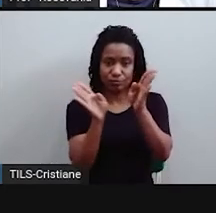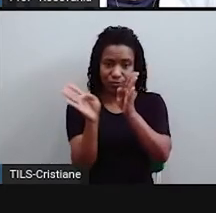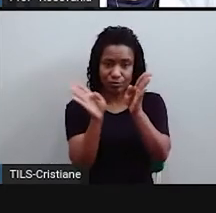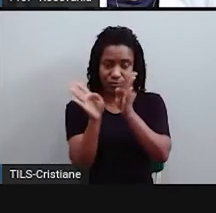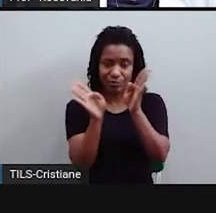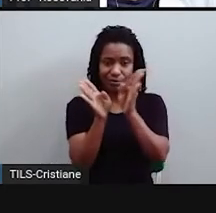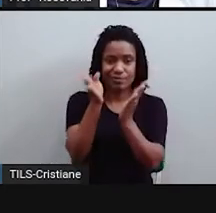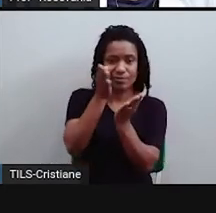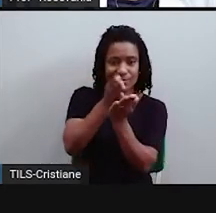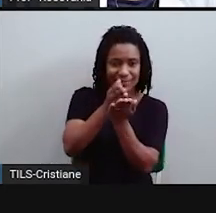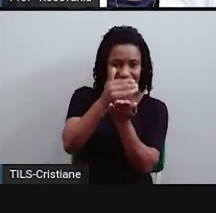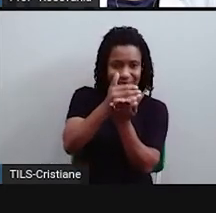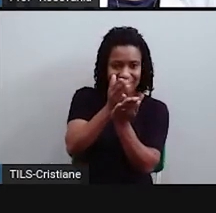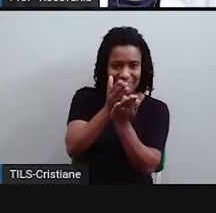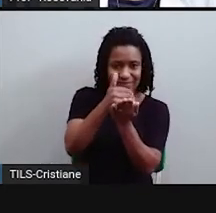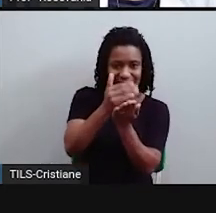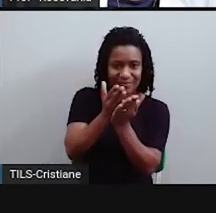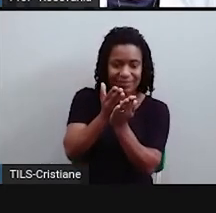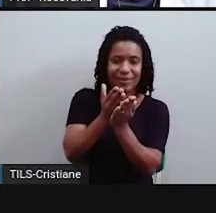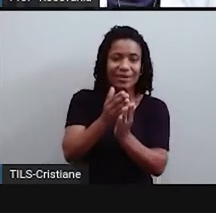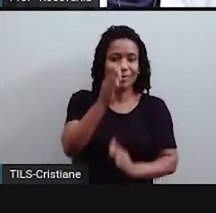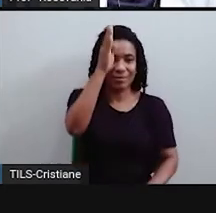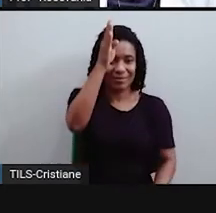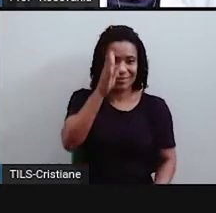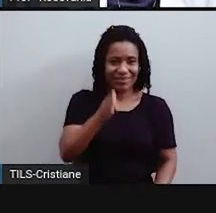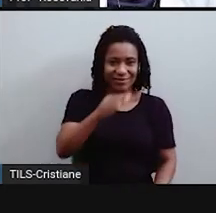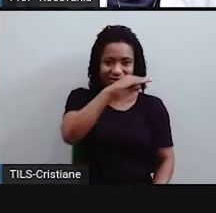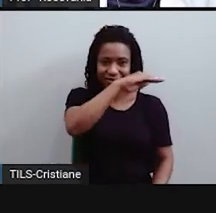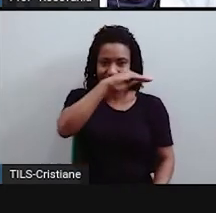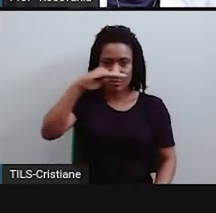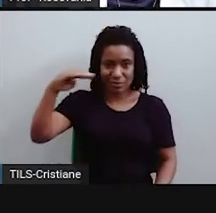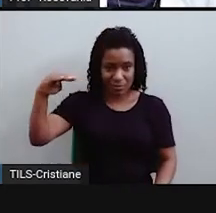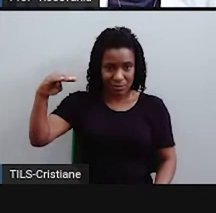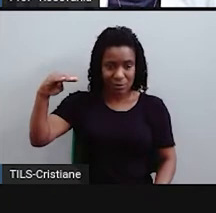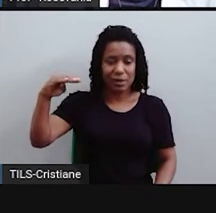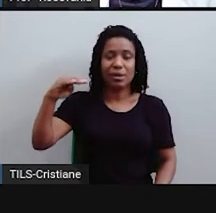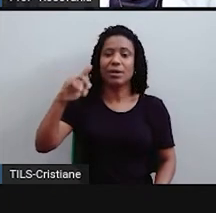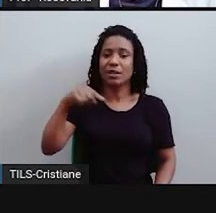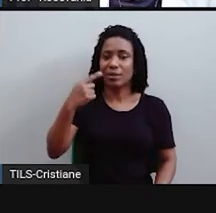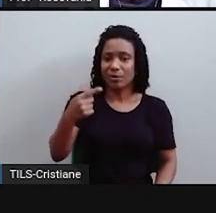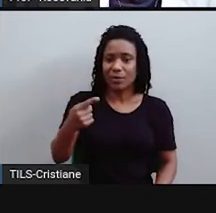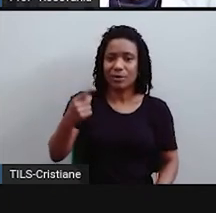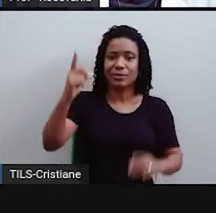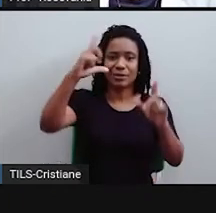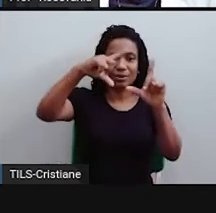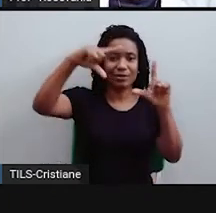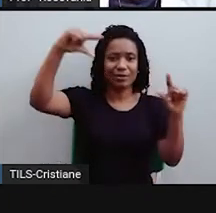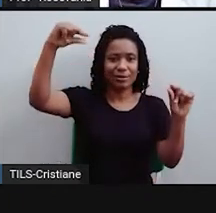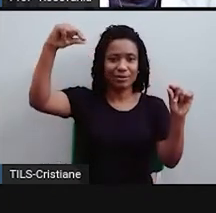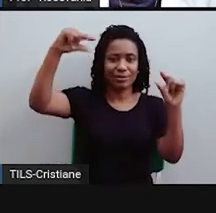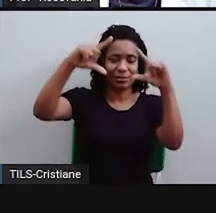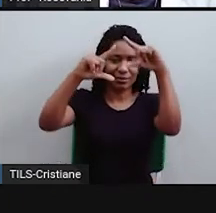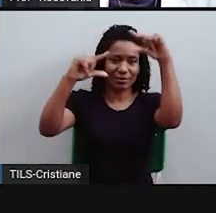gente tem em forma tipo como se fosse uma cruz o primeiro. O segundo é um X, e aí você só vai, ó,